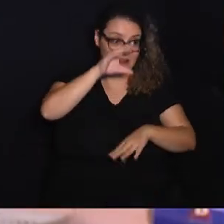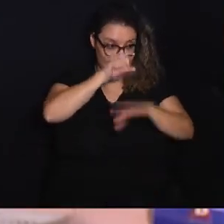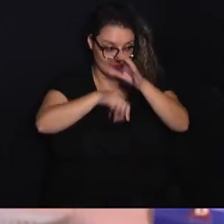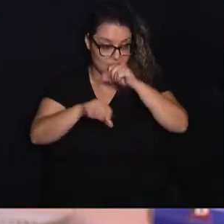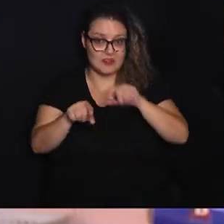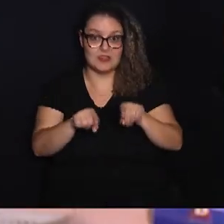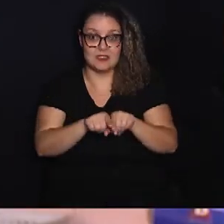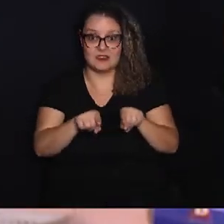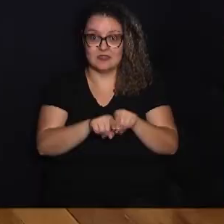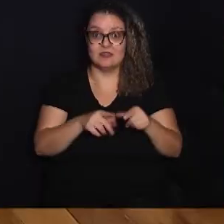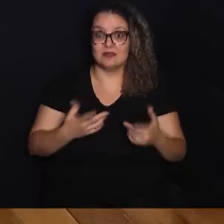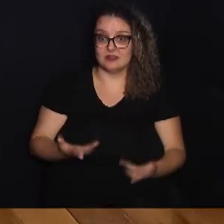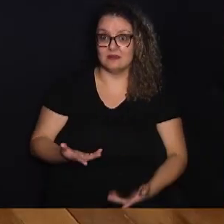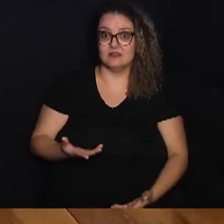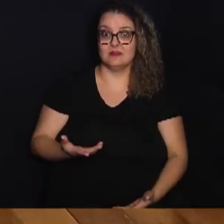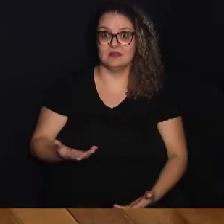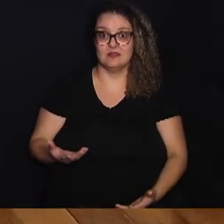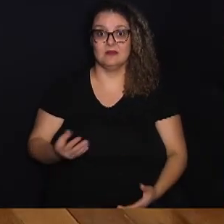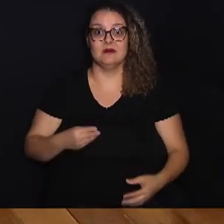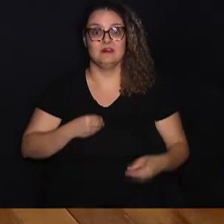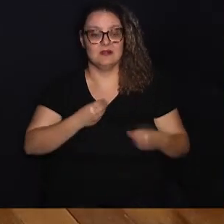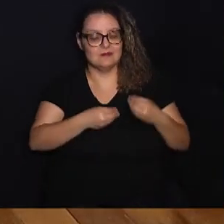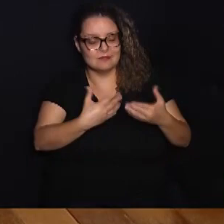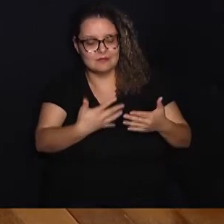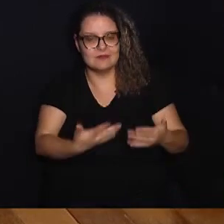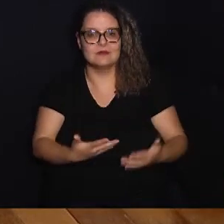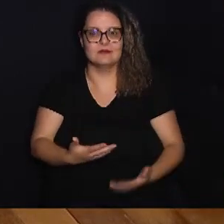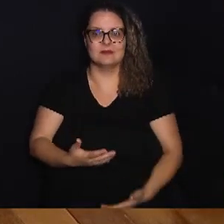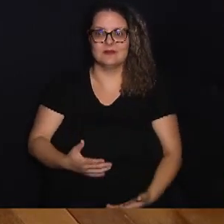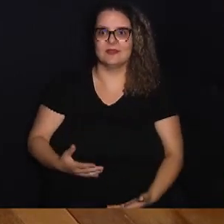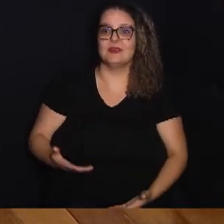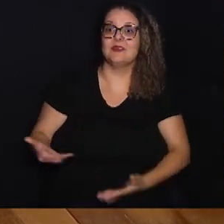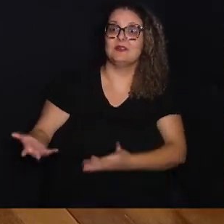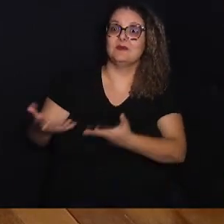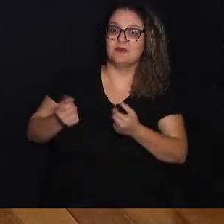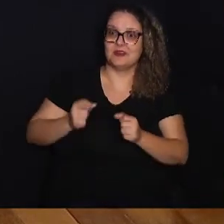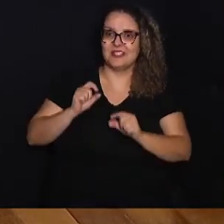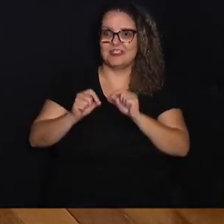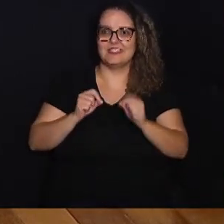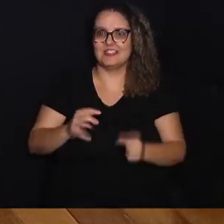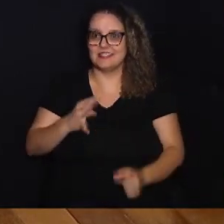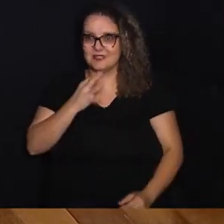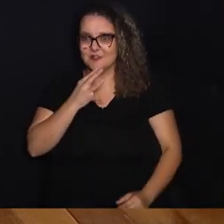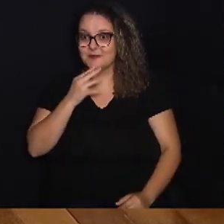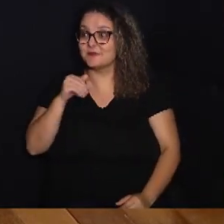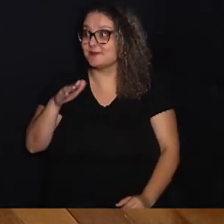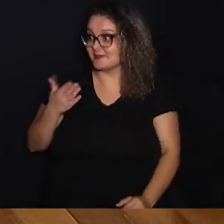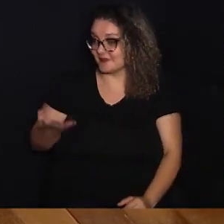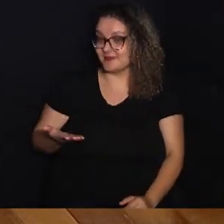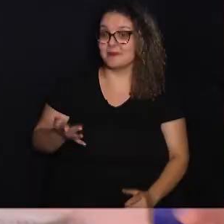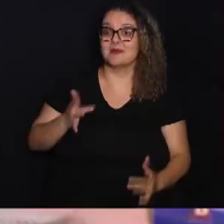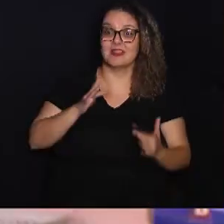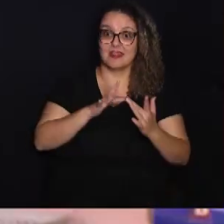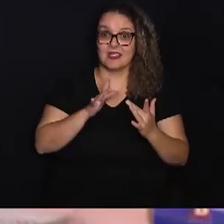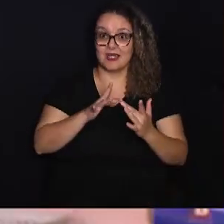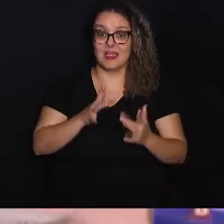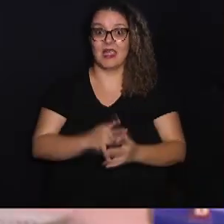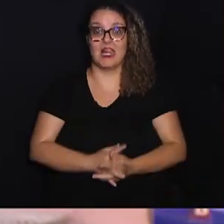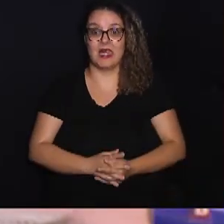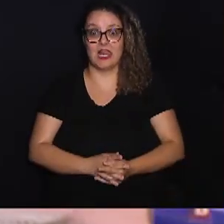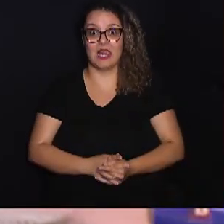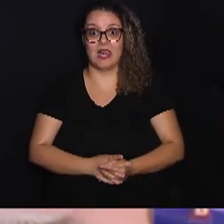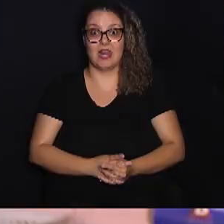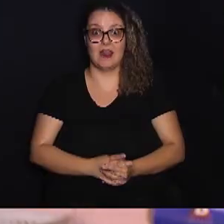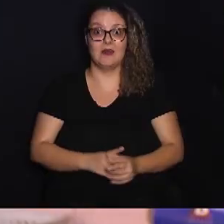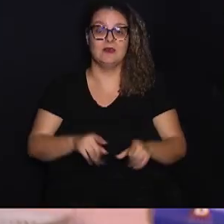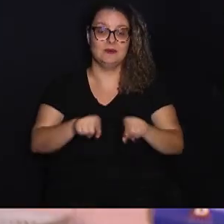e se tornando, né, entrando nisso, né? Então, eu acho... Então fica o convite para quem quiser conhecer mais, né, entrar em contato. E você pode